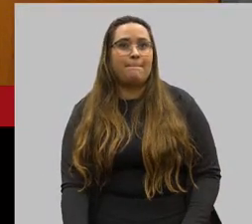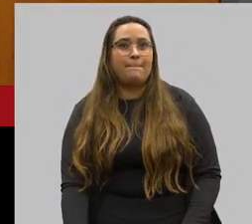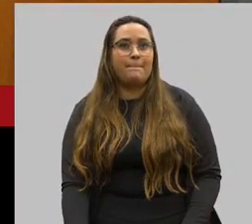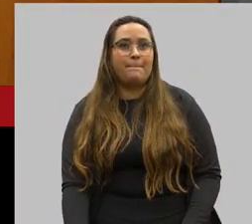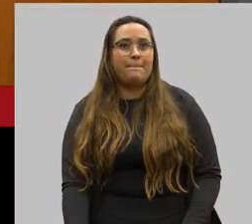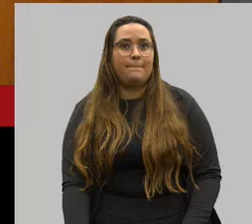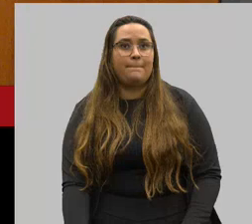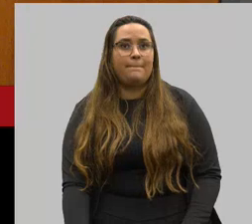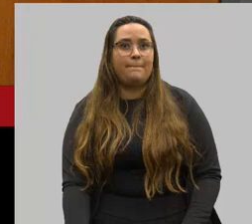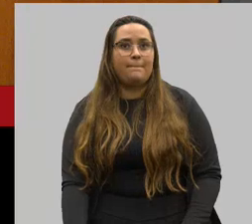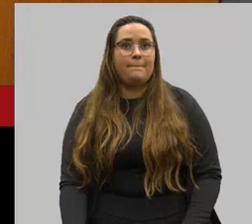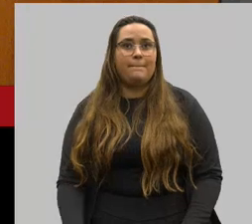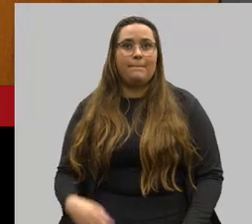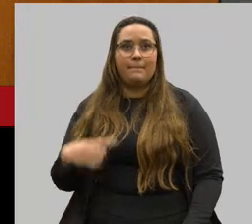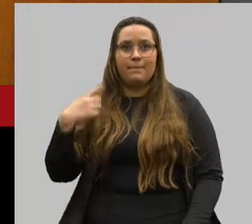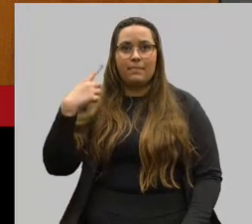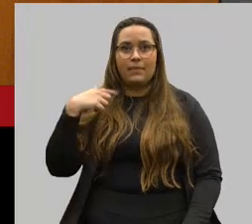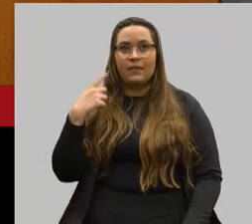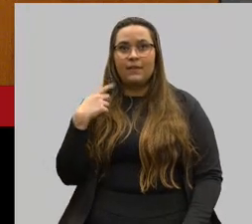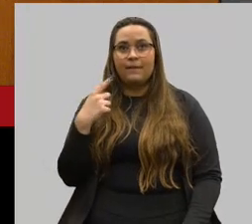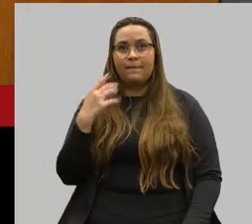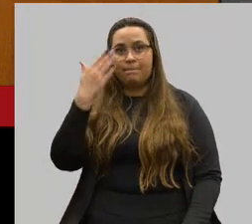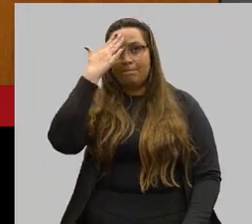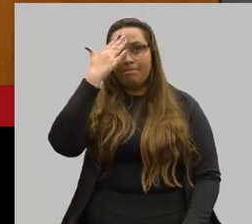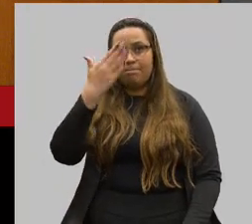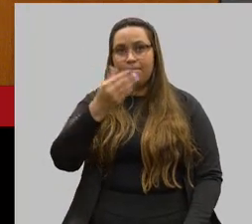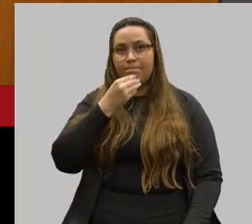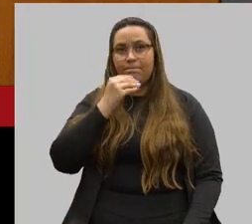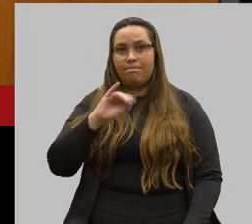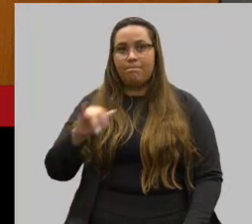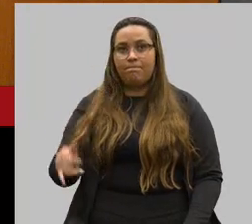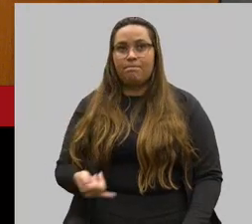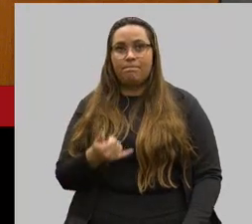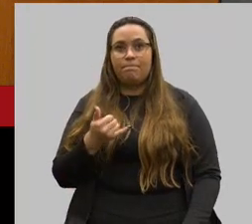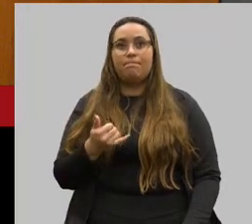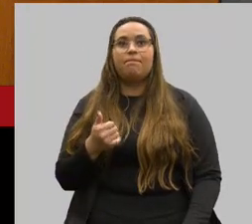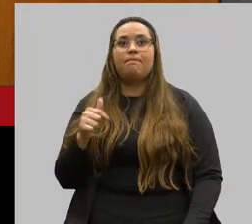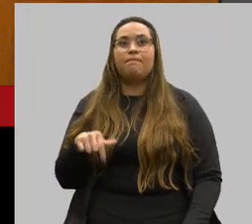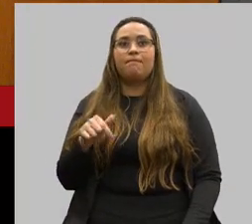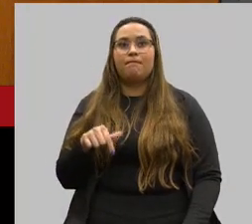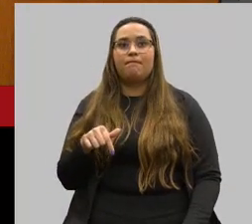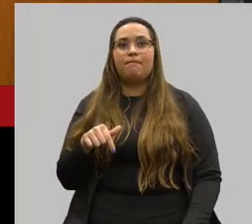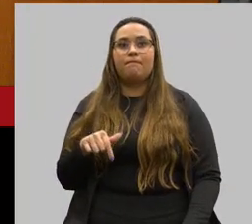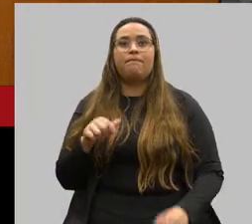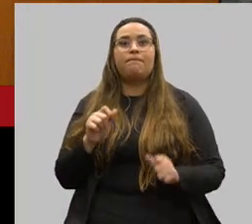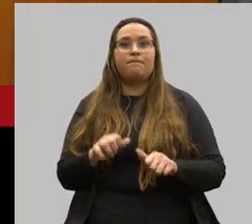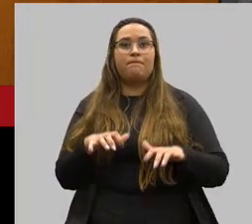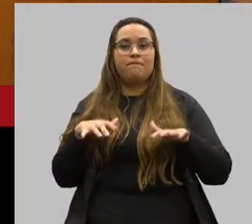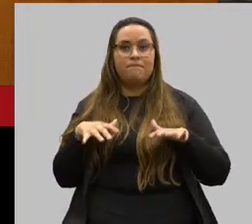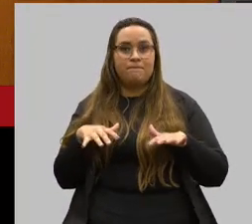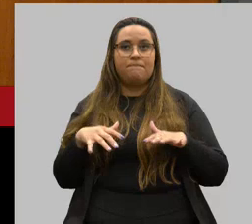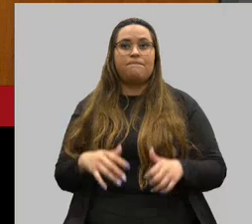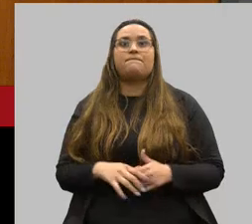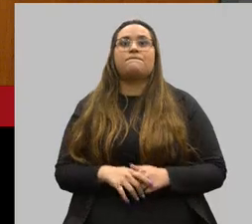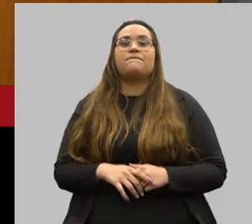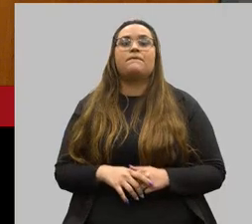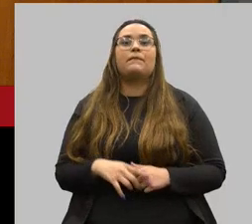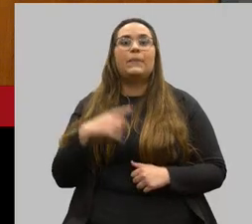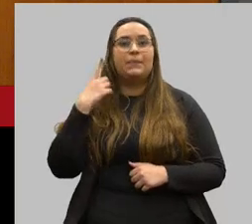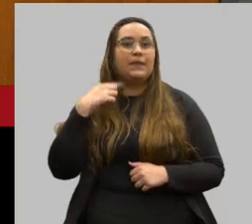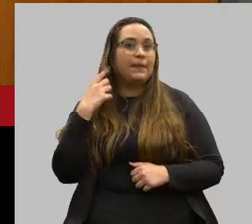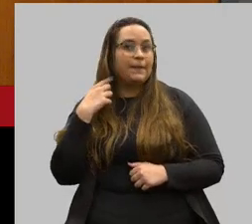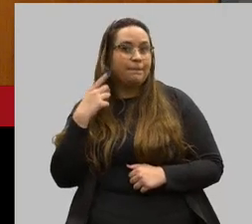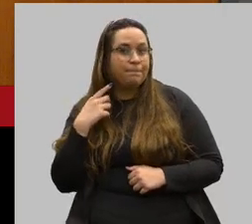Deputado eu agradeço por essa pergunta e pela oportunidade de falar de público né aqui no Parlamento ao Senhor aos deputados né